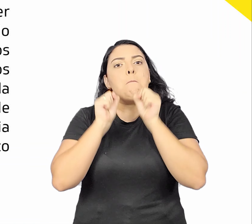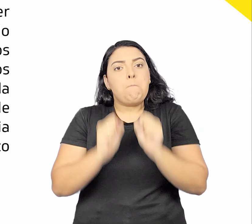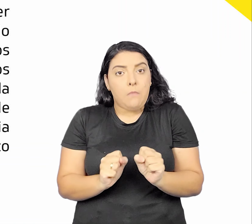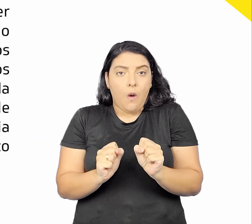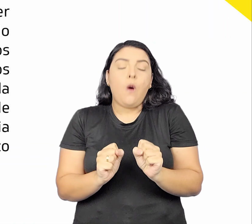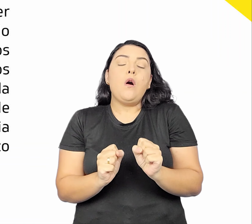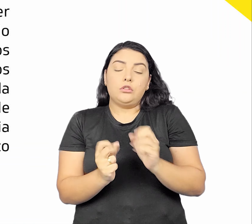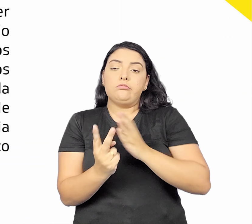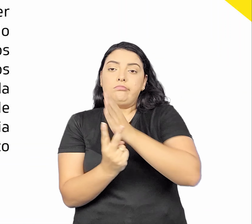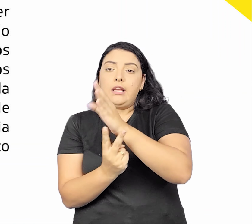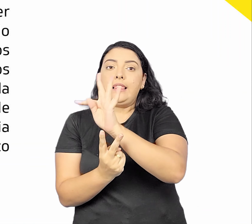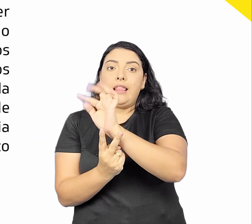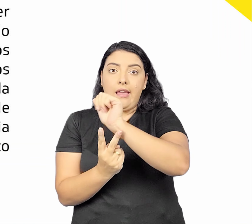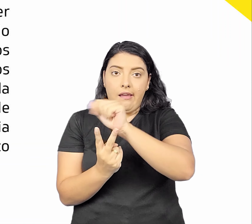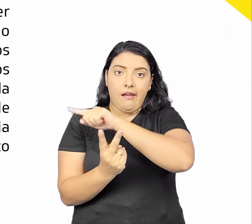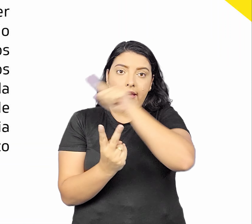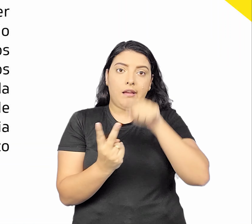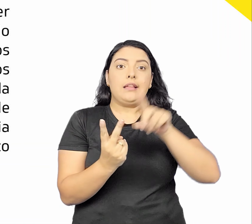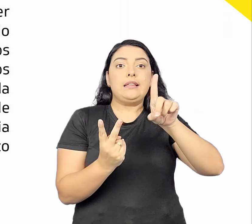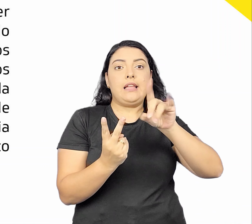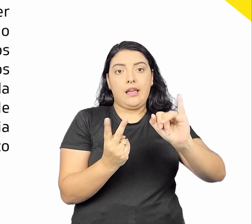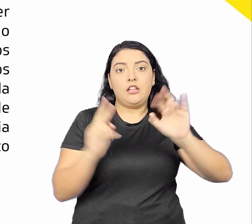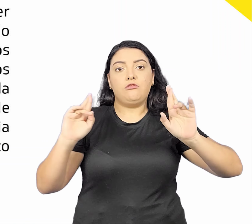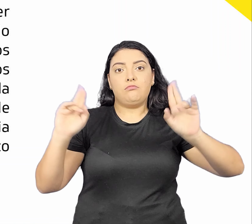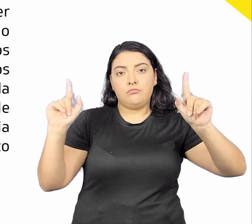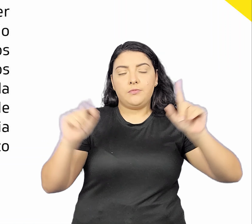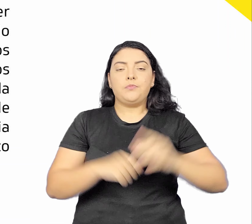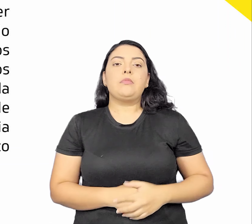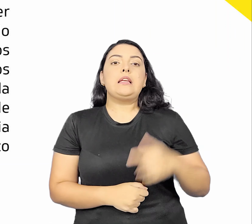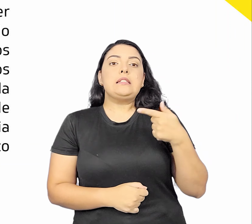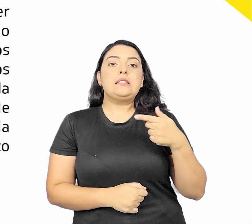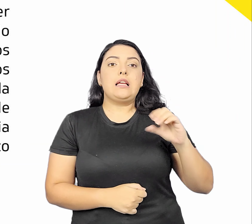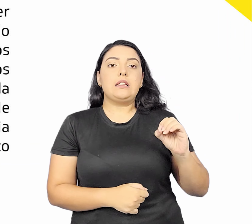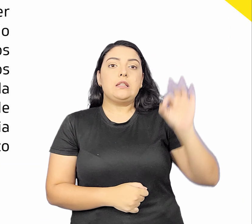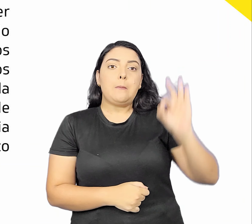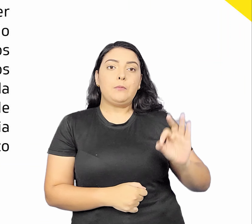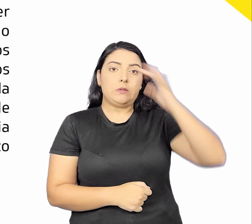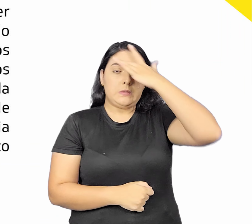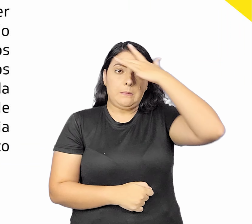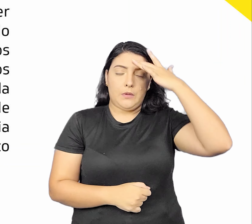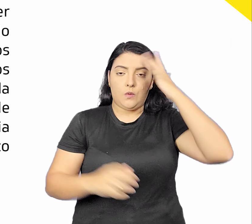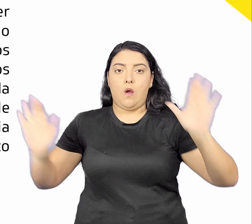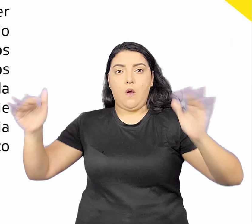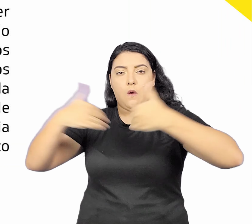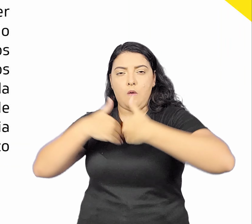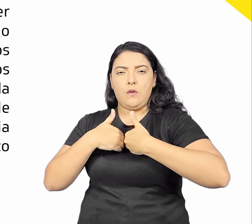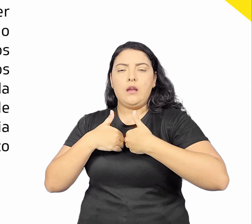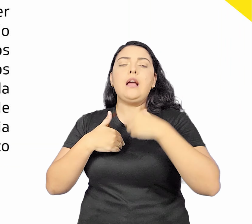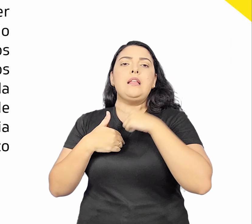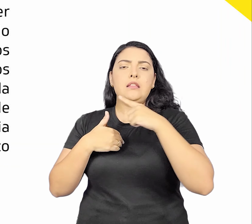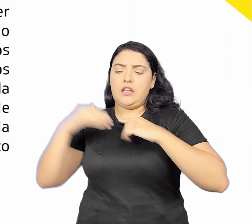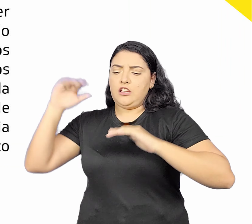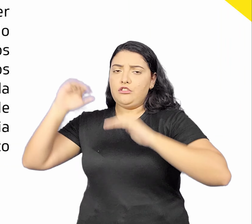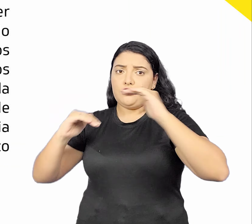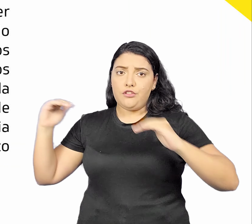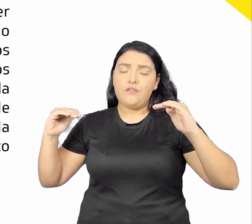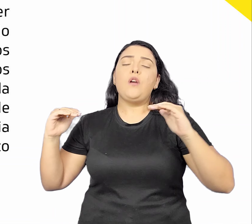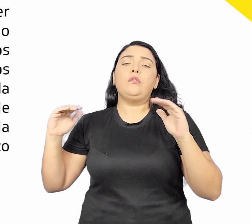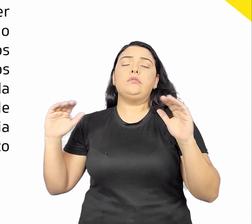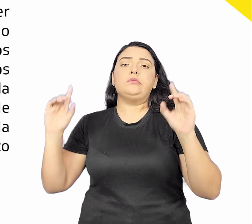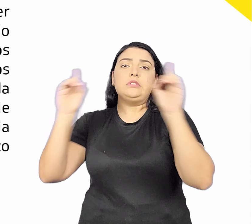bastante tênue entre o TEA e o DI Cerca de 70% das pessoas autistas contém algum nível de